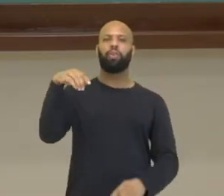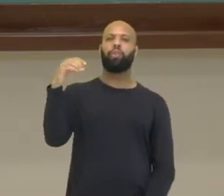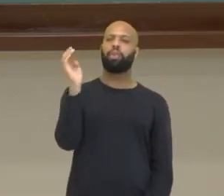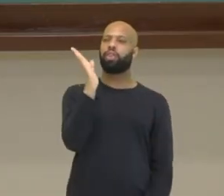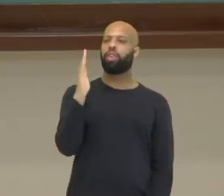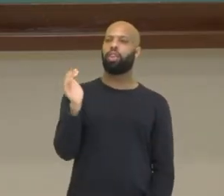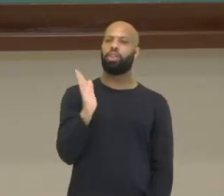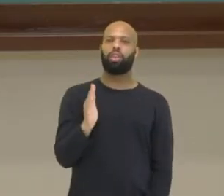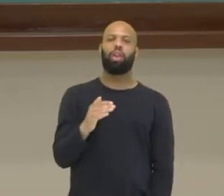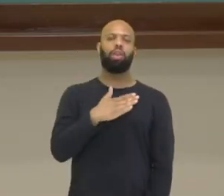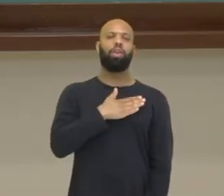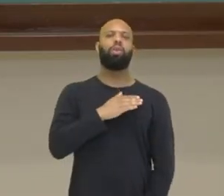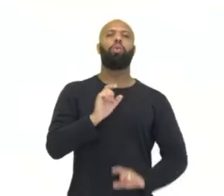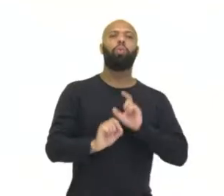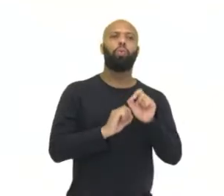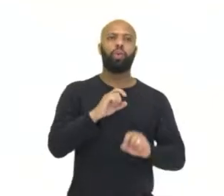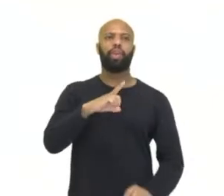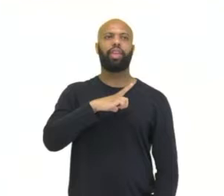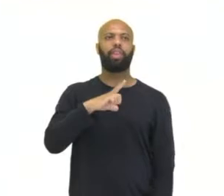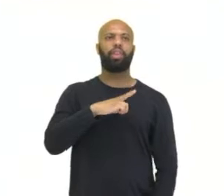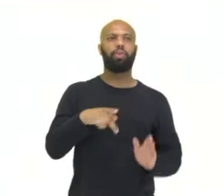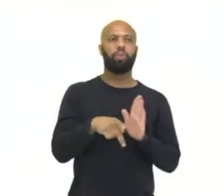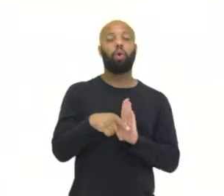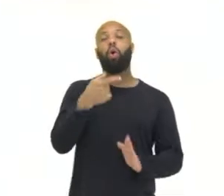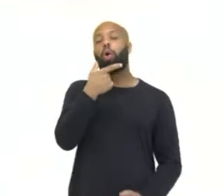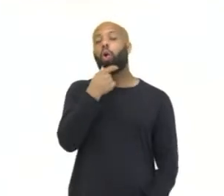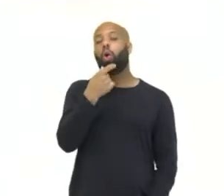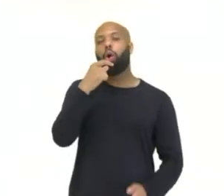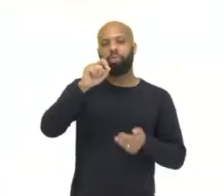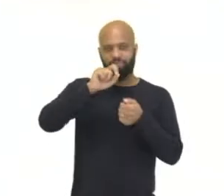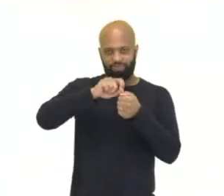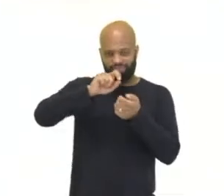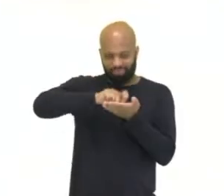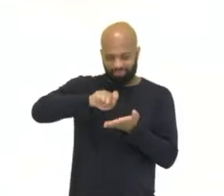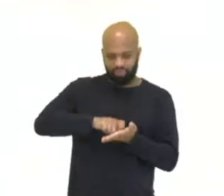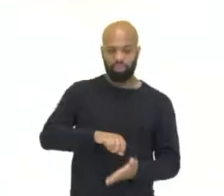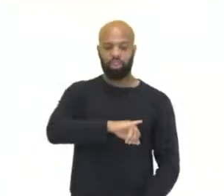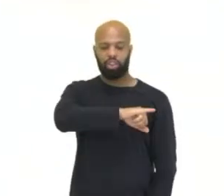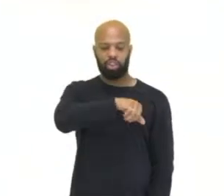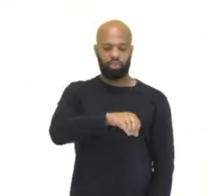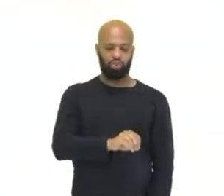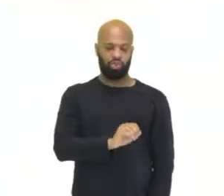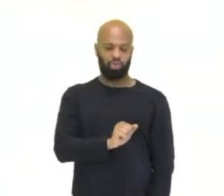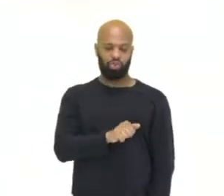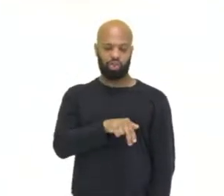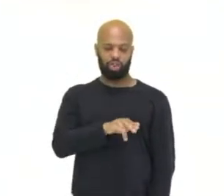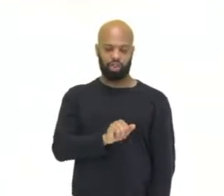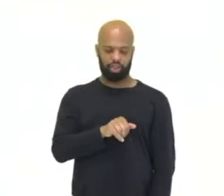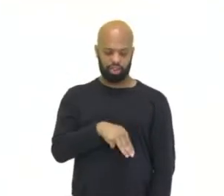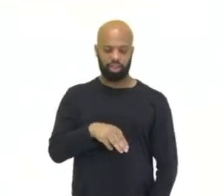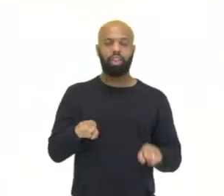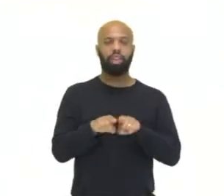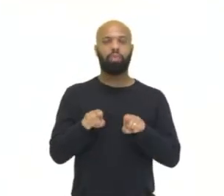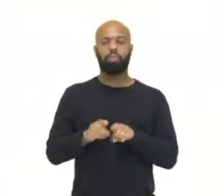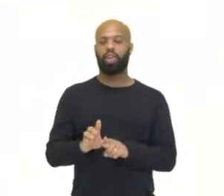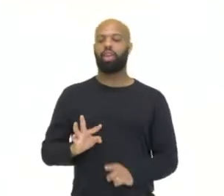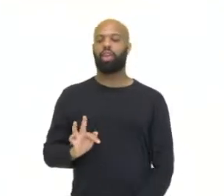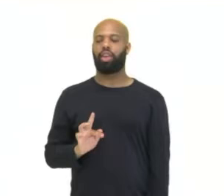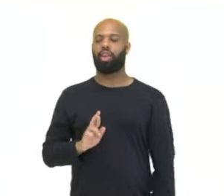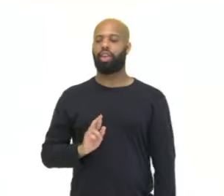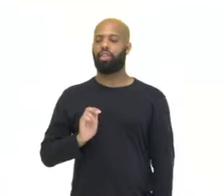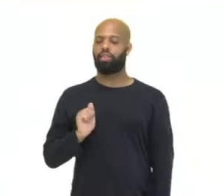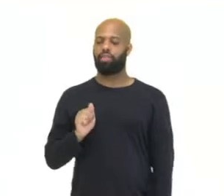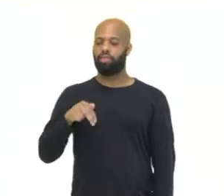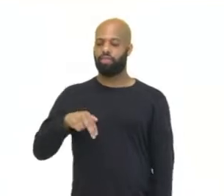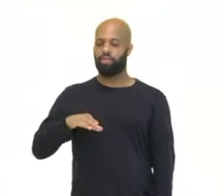brasileiro, ele foi composto por Joaquim Osório Duque Estrada, né, e Francisco Manuel da Silva. O hino